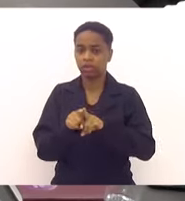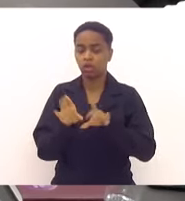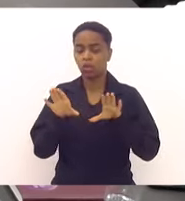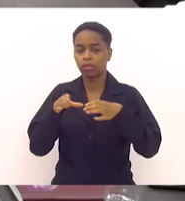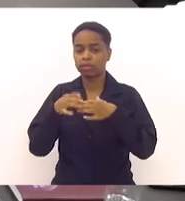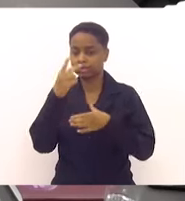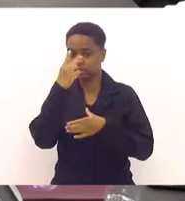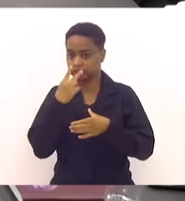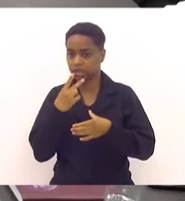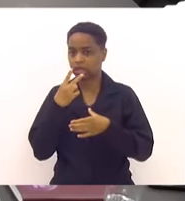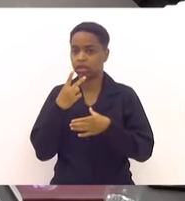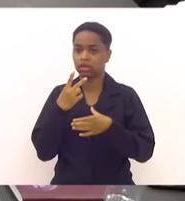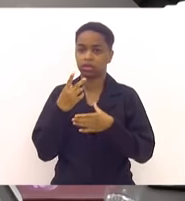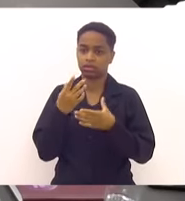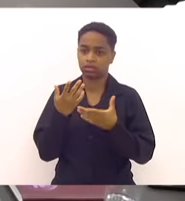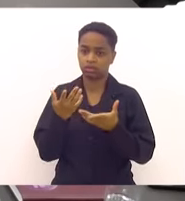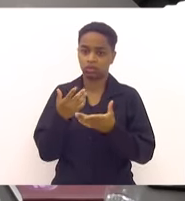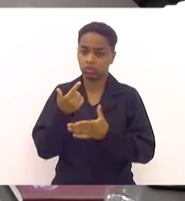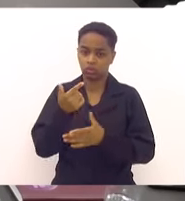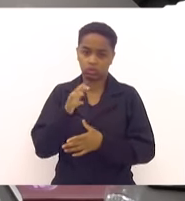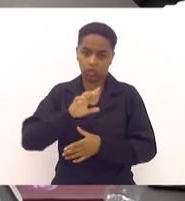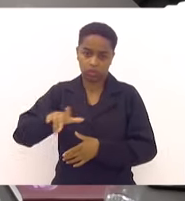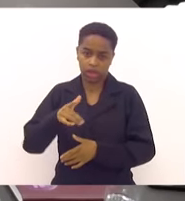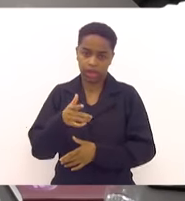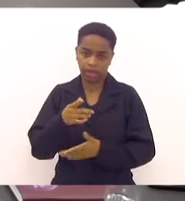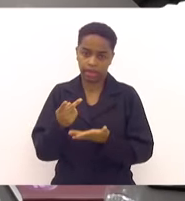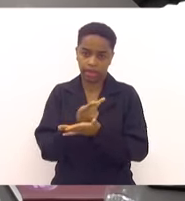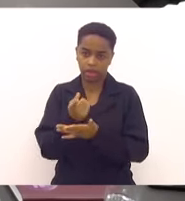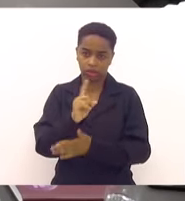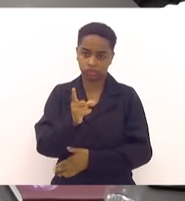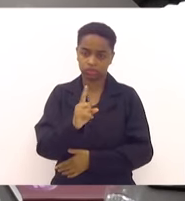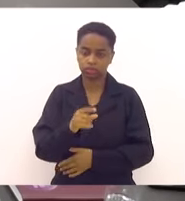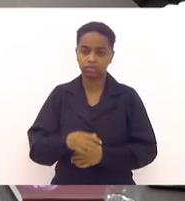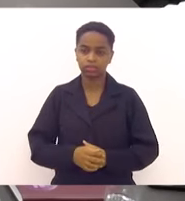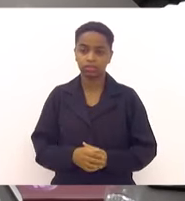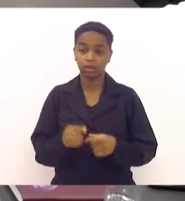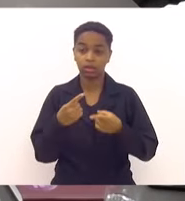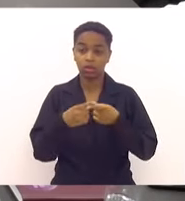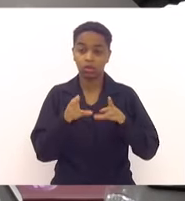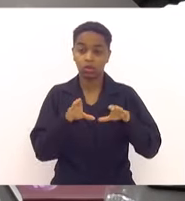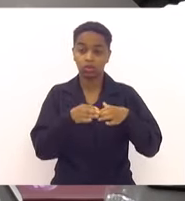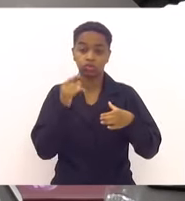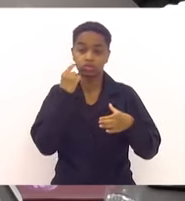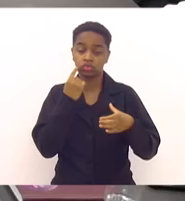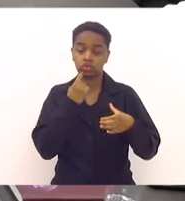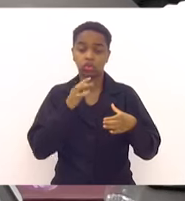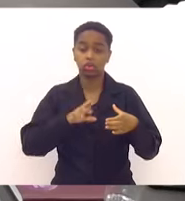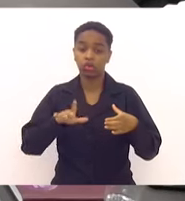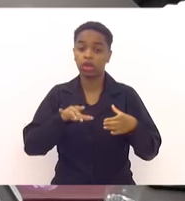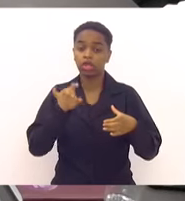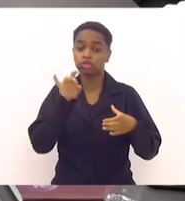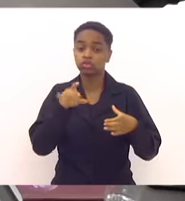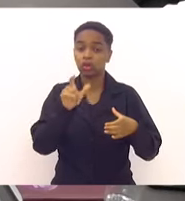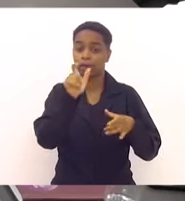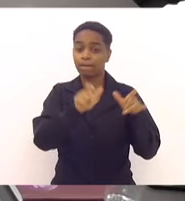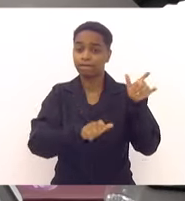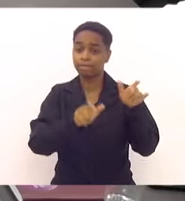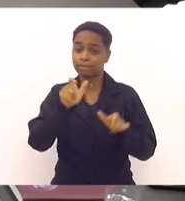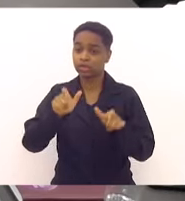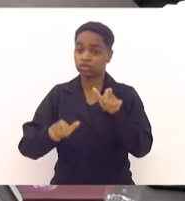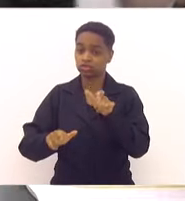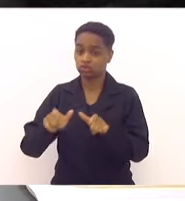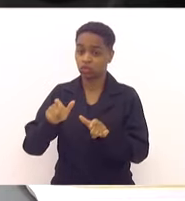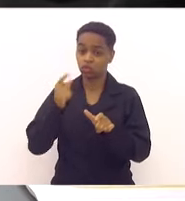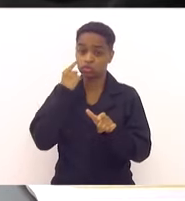cega, não está incorreto, não. É porque a questão da comunidade surda não são apenas as pessoas com